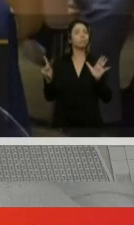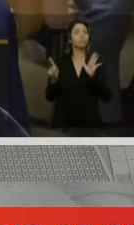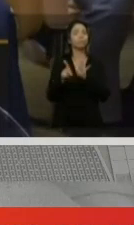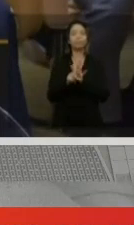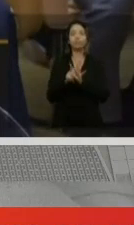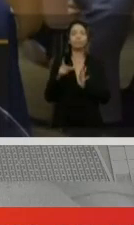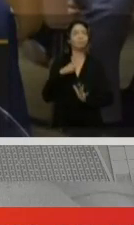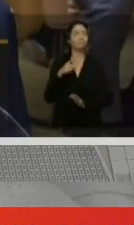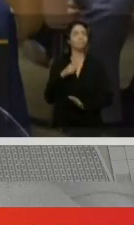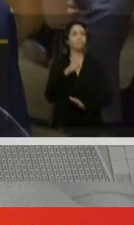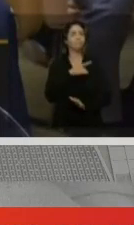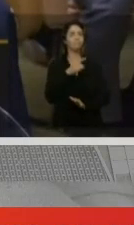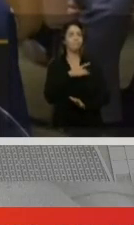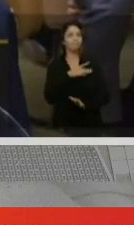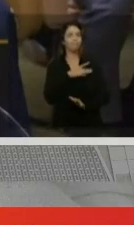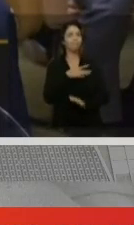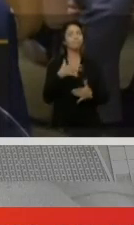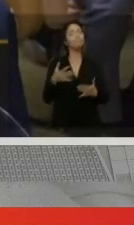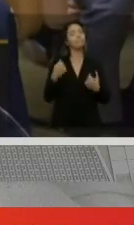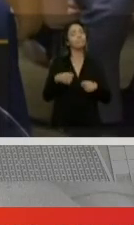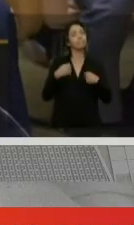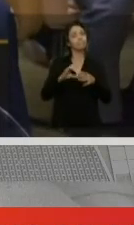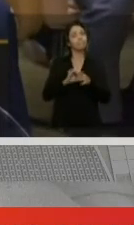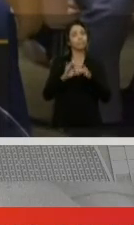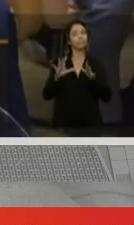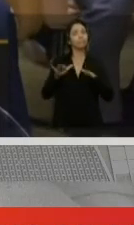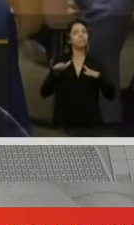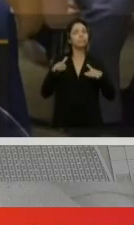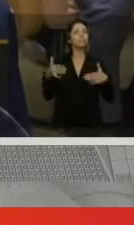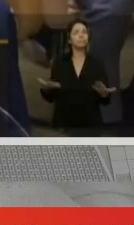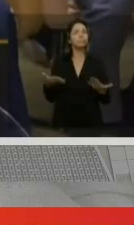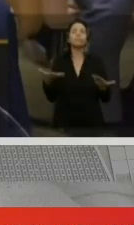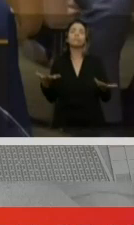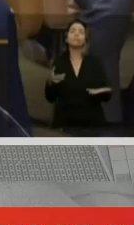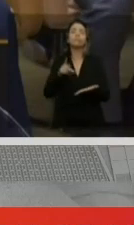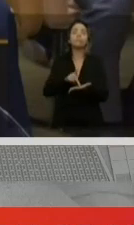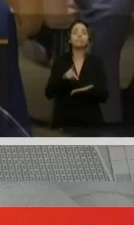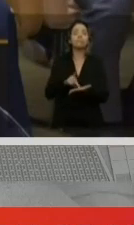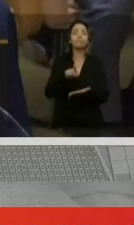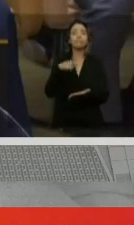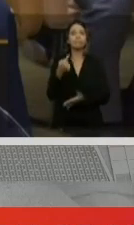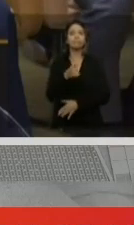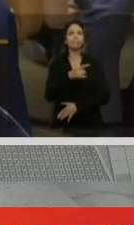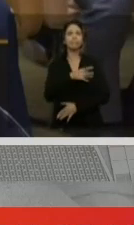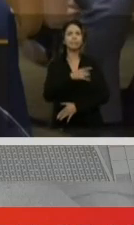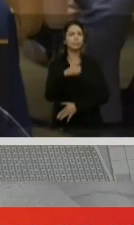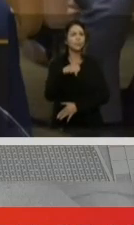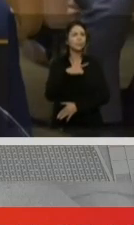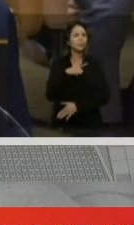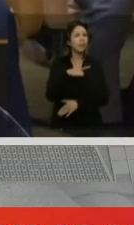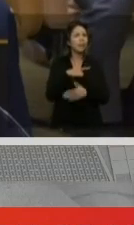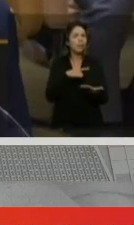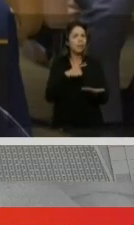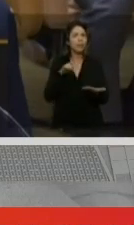regime democrático, a cultura democrática, ou seja, a participação da sociedade civil como guardiã